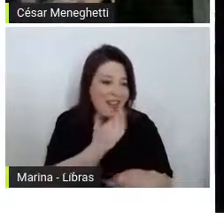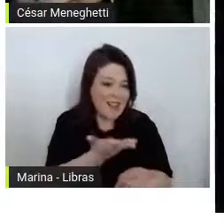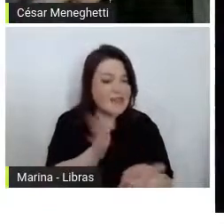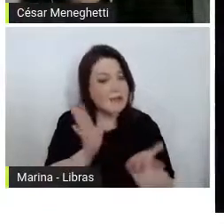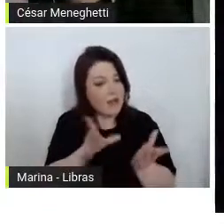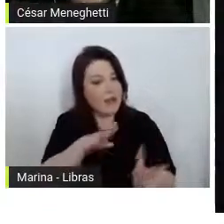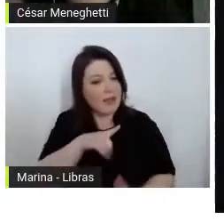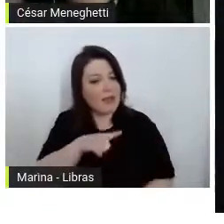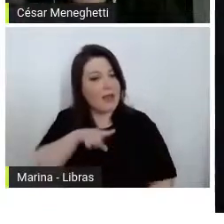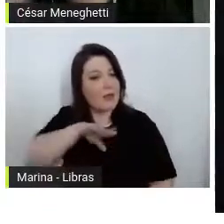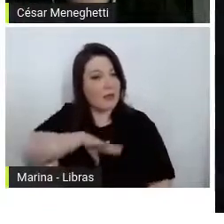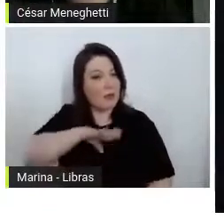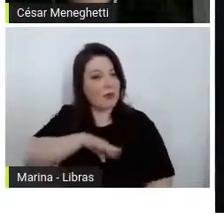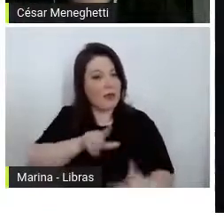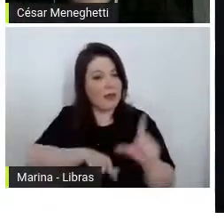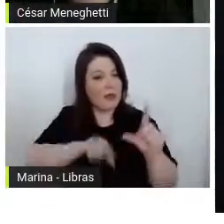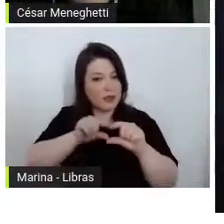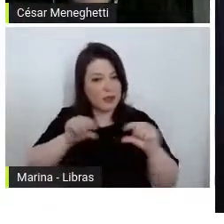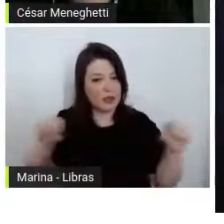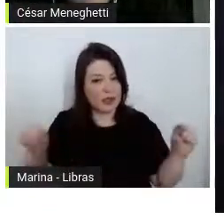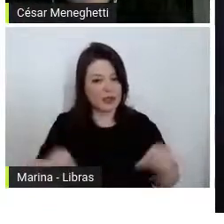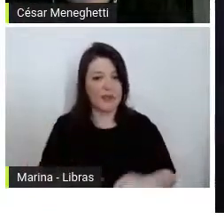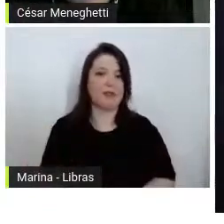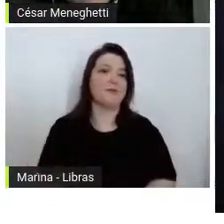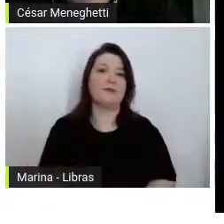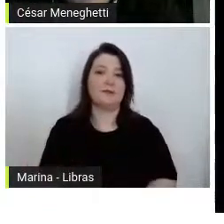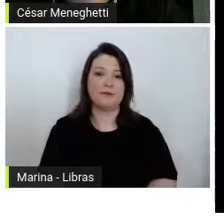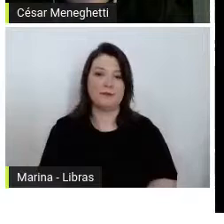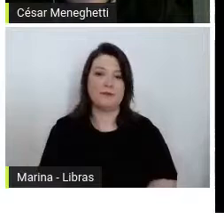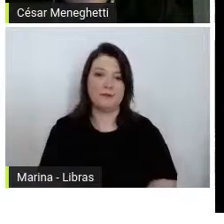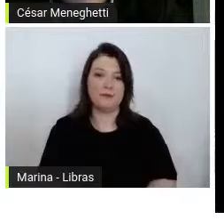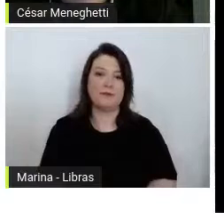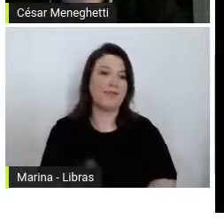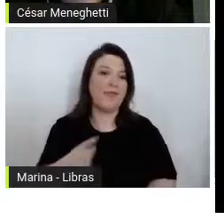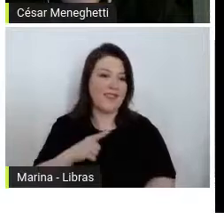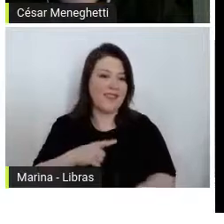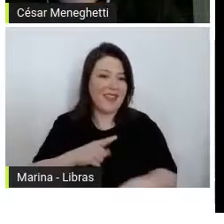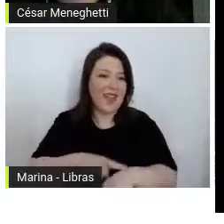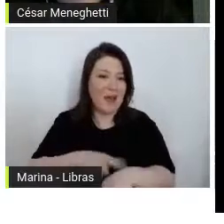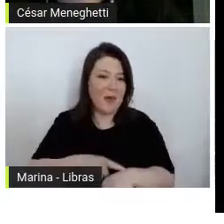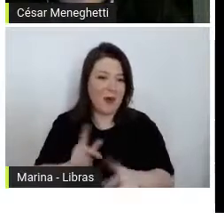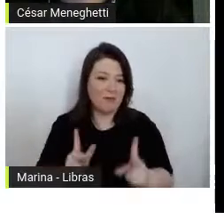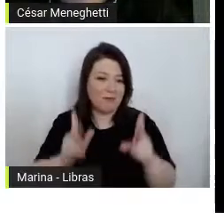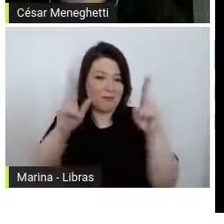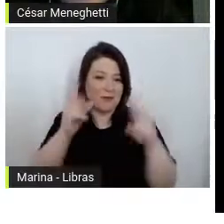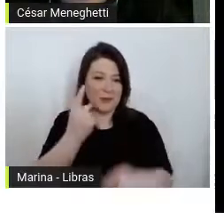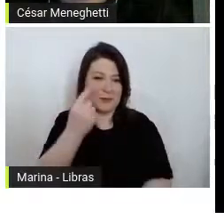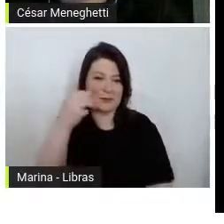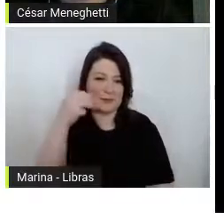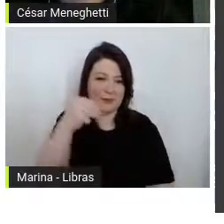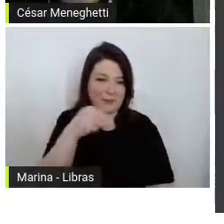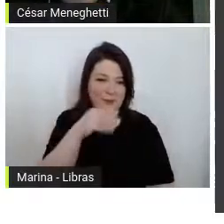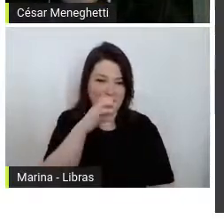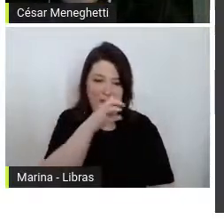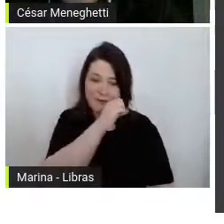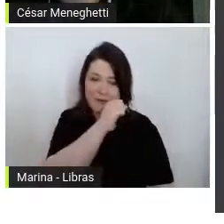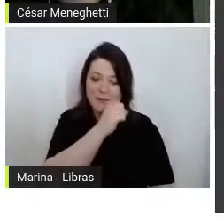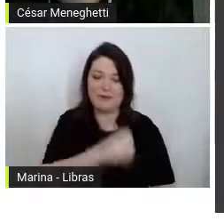é um, porque esse é um trailer de 1 minuto, de pouco tempo, né? E